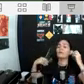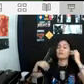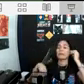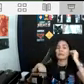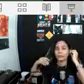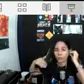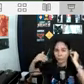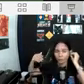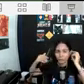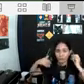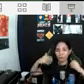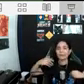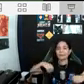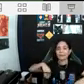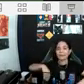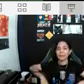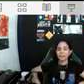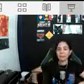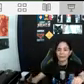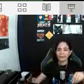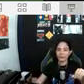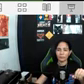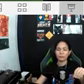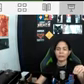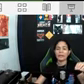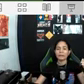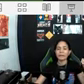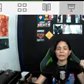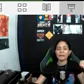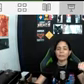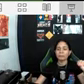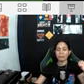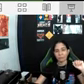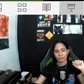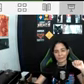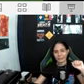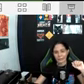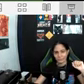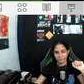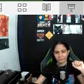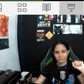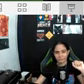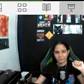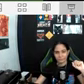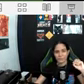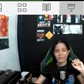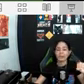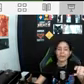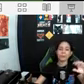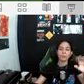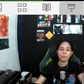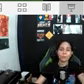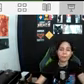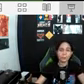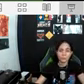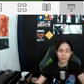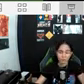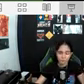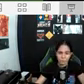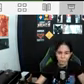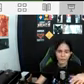experimental, vai ser aquele grupo onde eu vou estar fazendo a manipulação. E aí eu aplico a pomada A. Já no